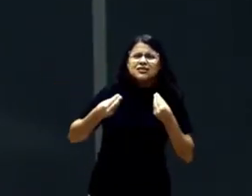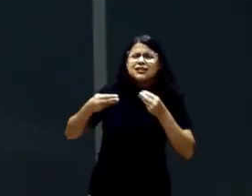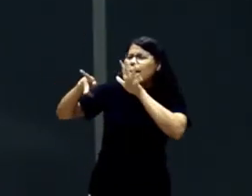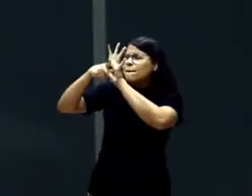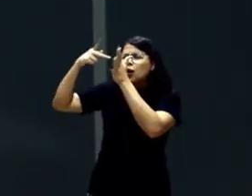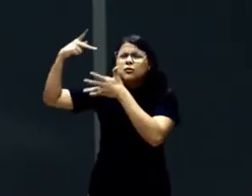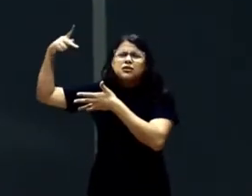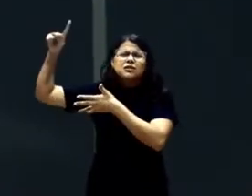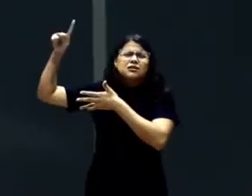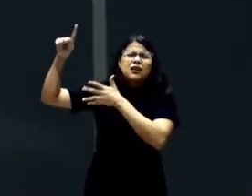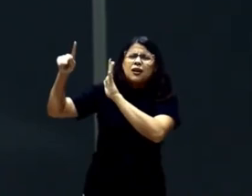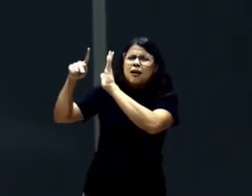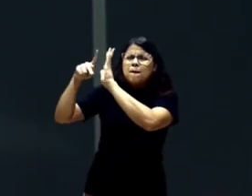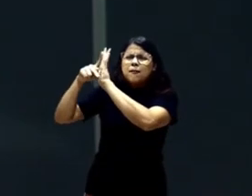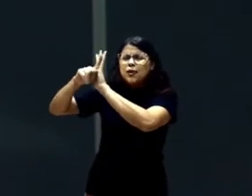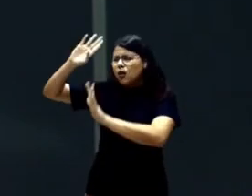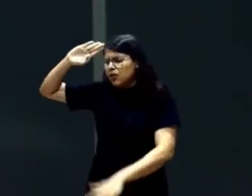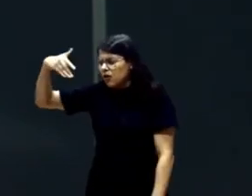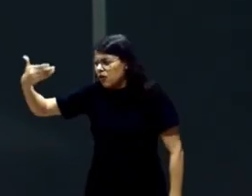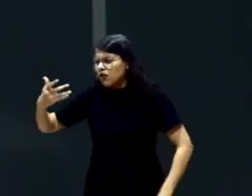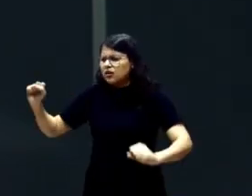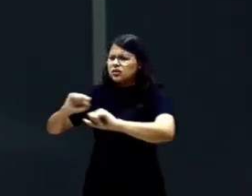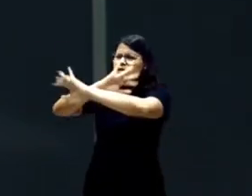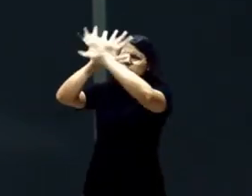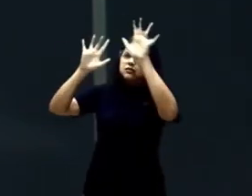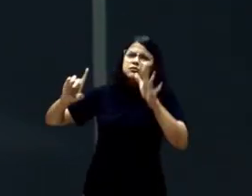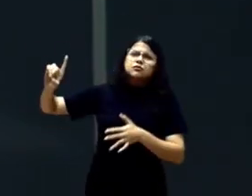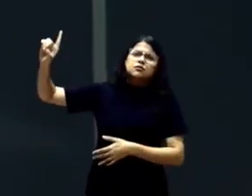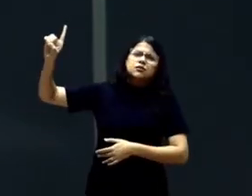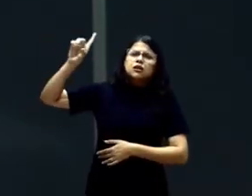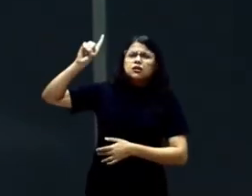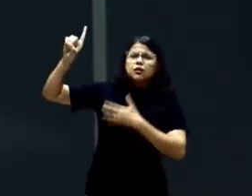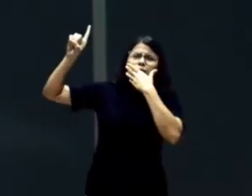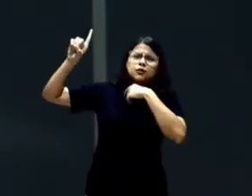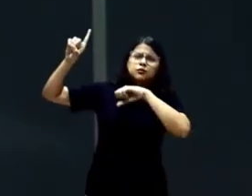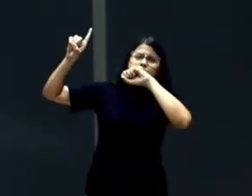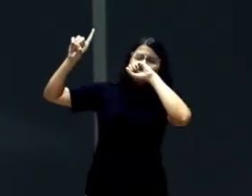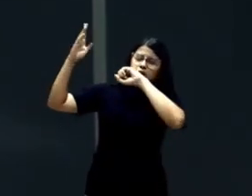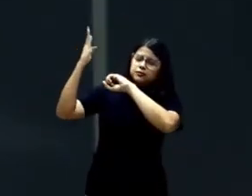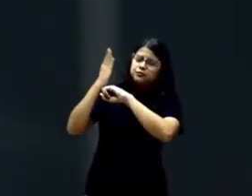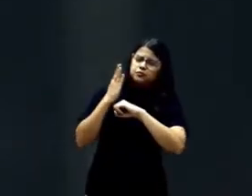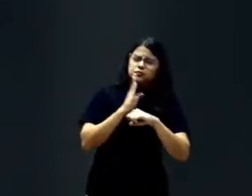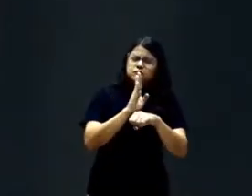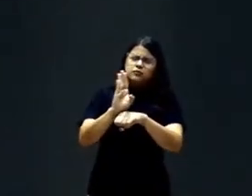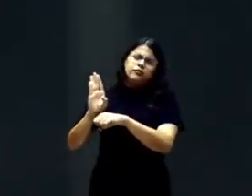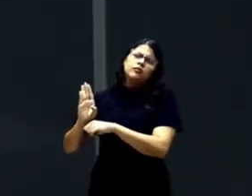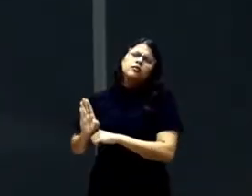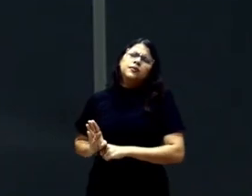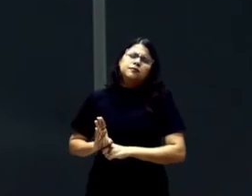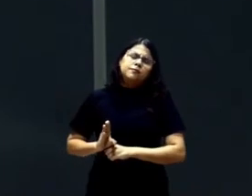Teu, que é para a Tua honra e para a Tua glória. Ajude-nos, ó Pai, visite a vida dos Teus filhos